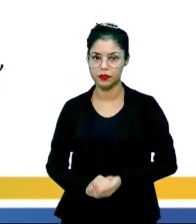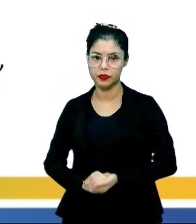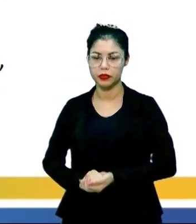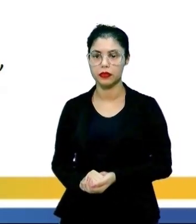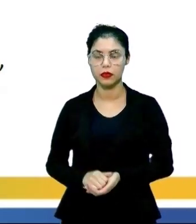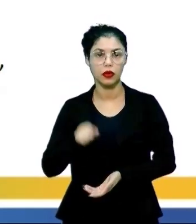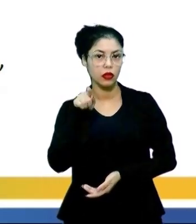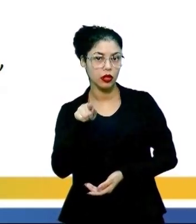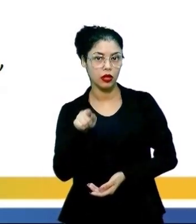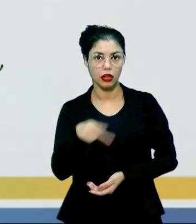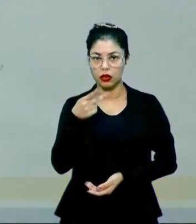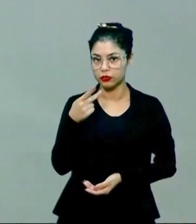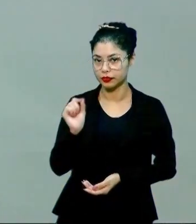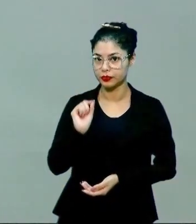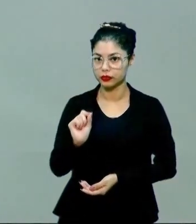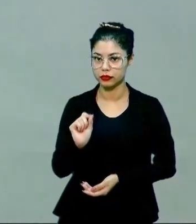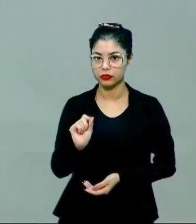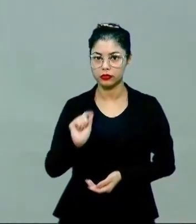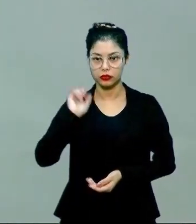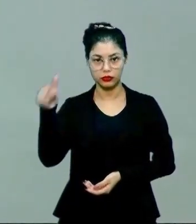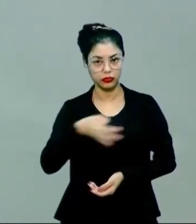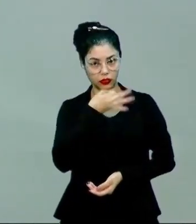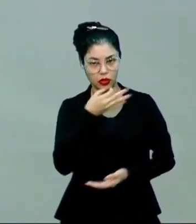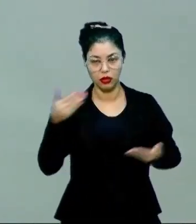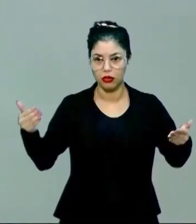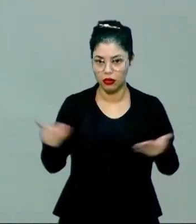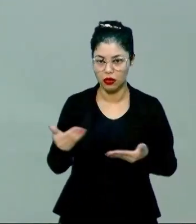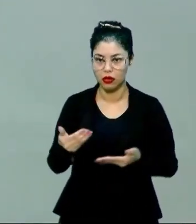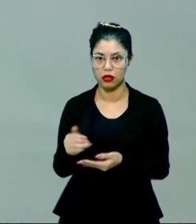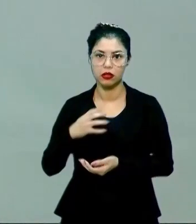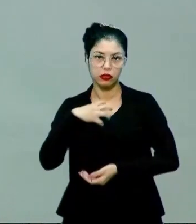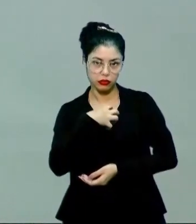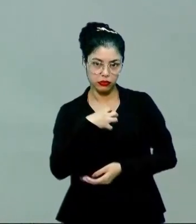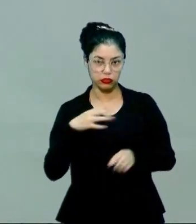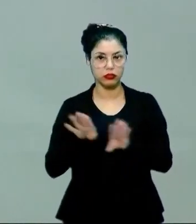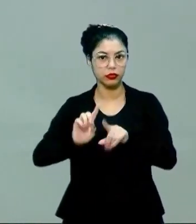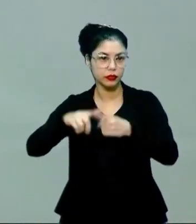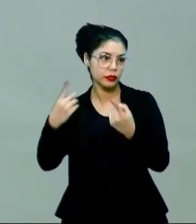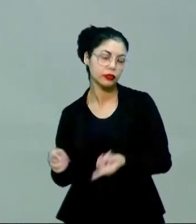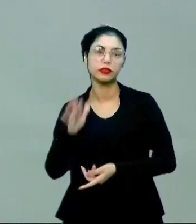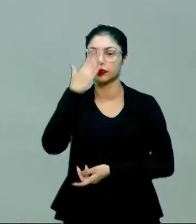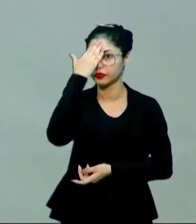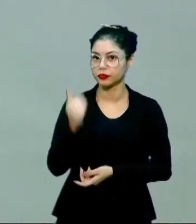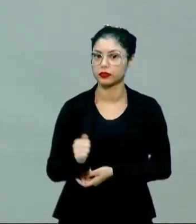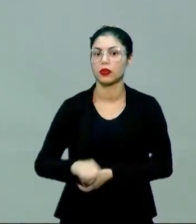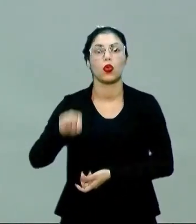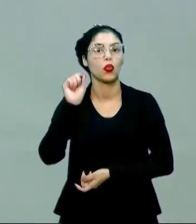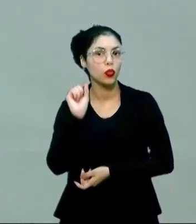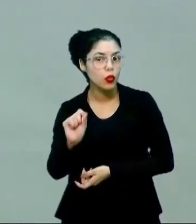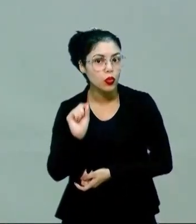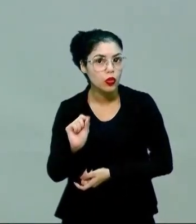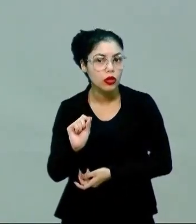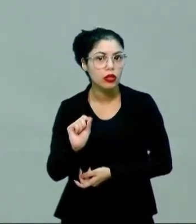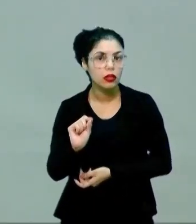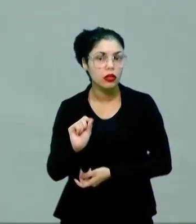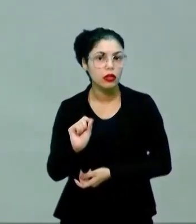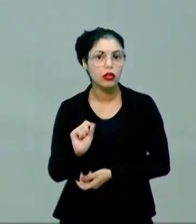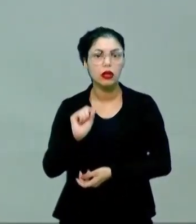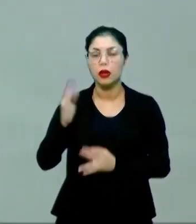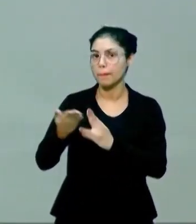por... E aí eu não vou colocar as opções para vocês nesse momento, mas ele quer saber o que essa